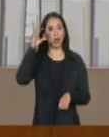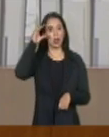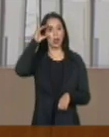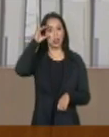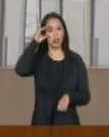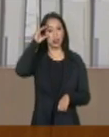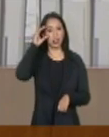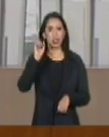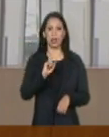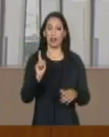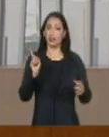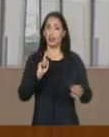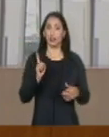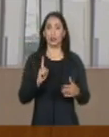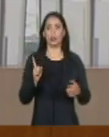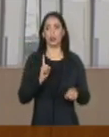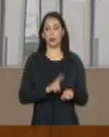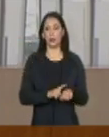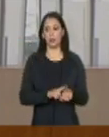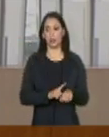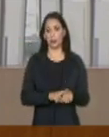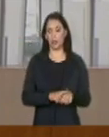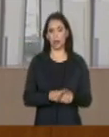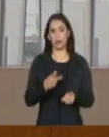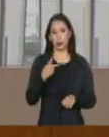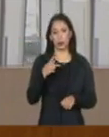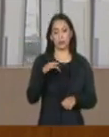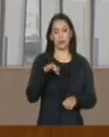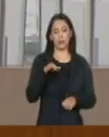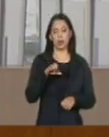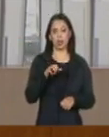não é o momento da execução da pena,